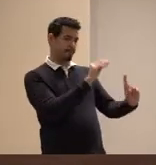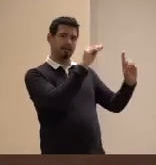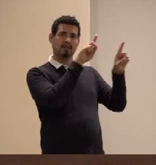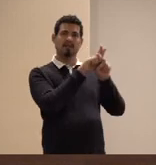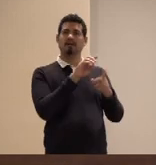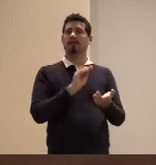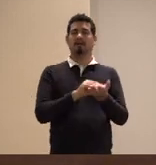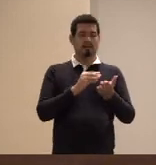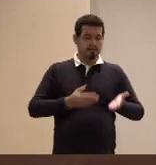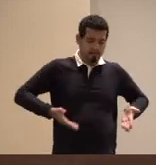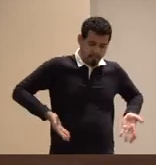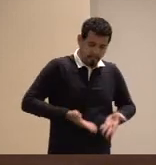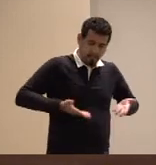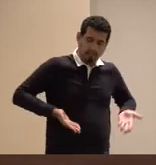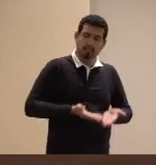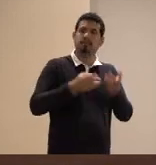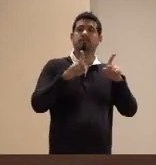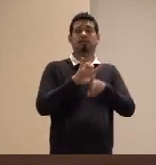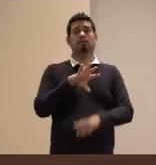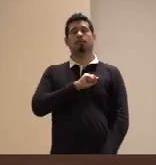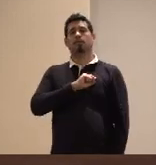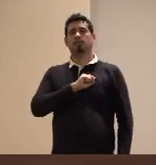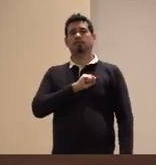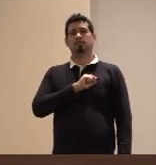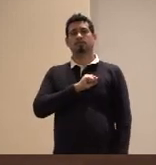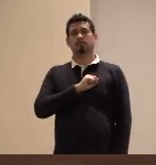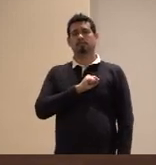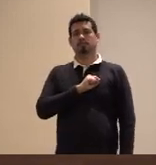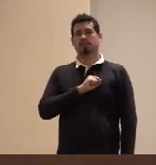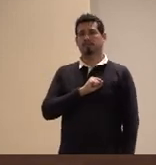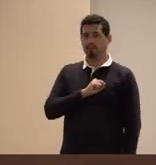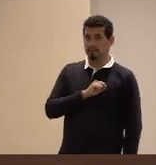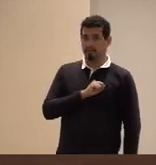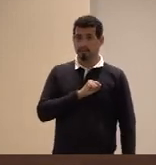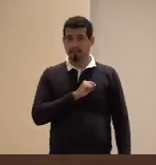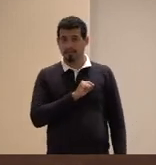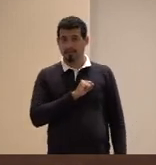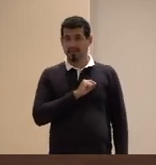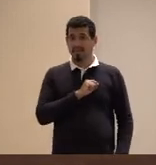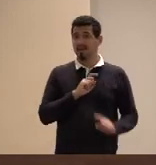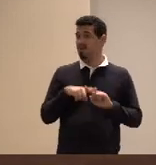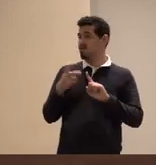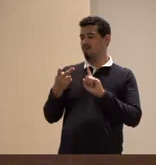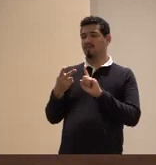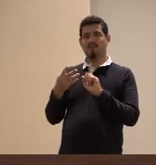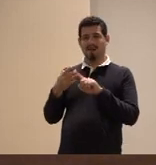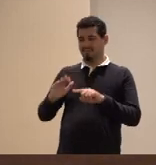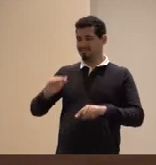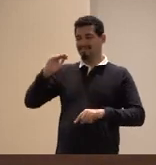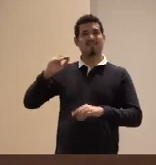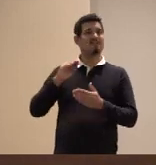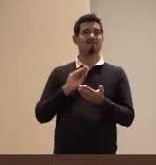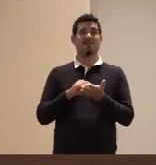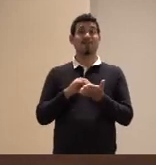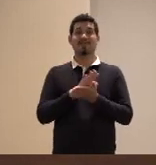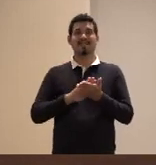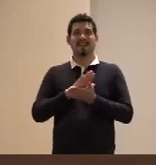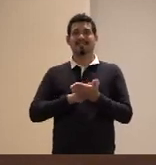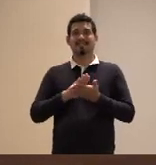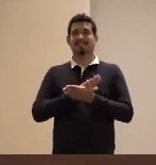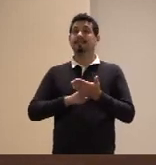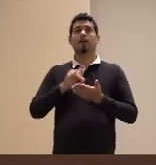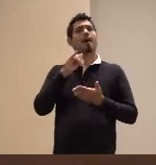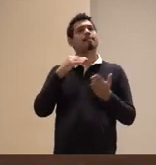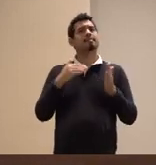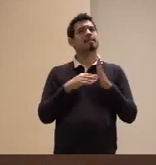de estímulo e amor. E o que ocorre? O outro não faltou. Então, até o crescimento